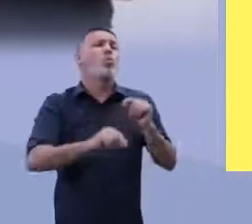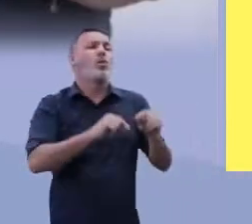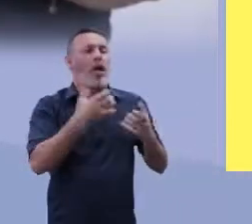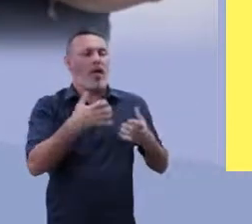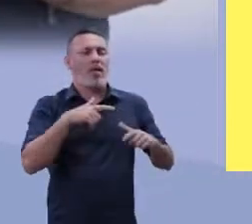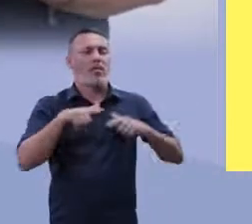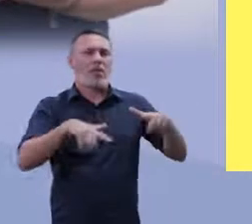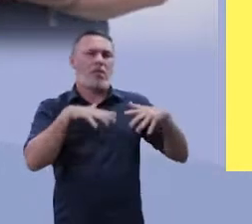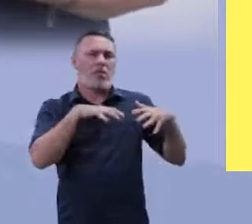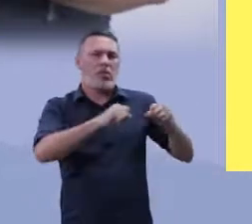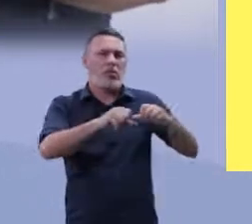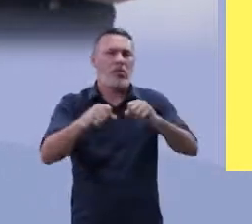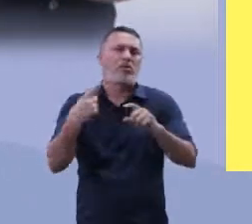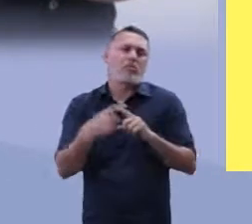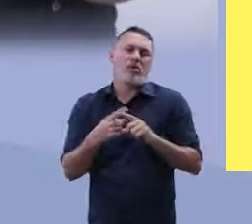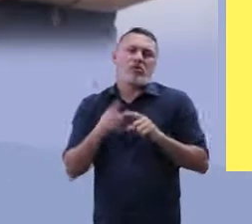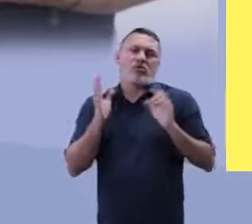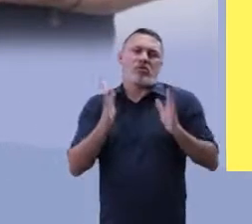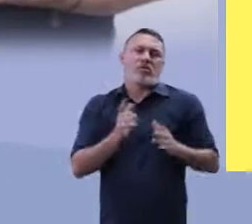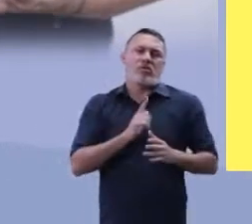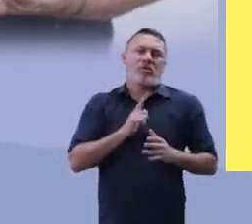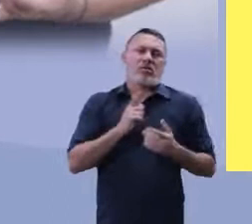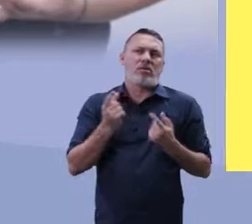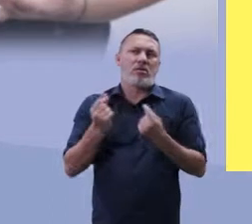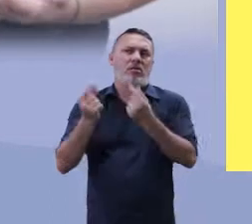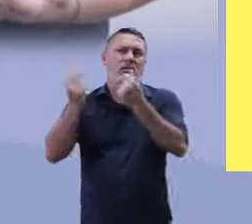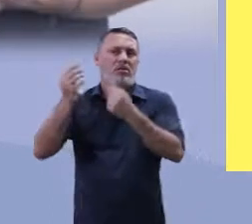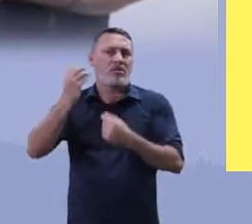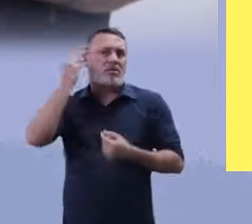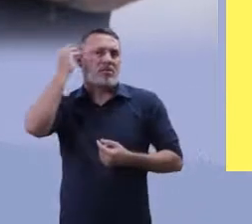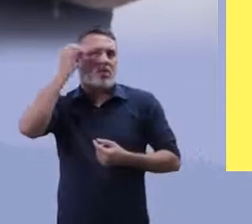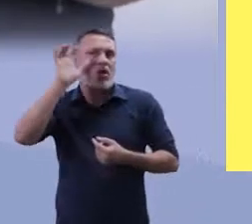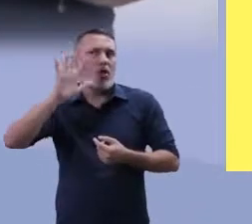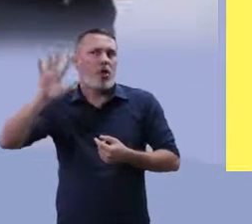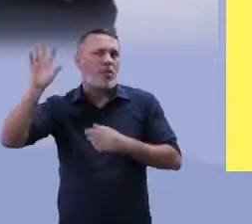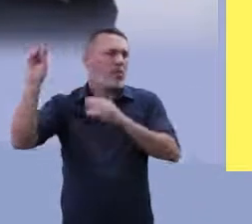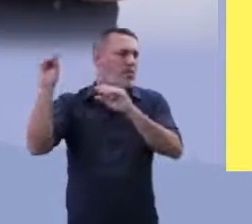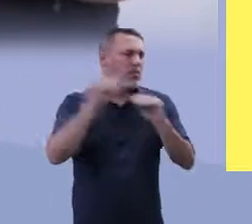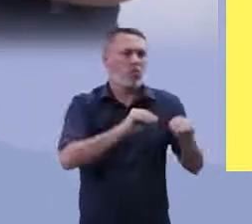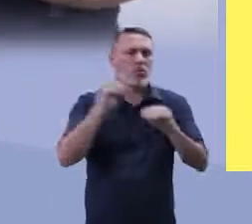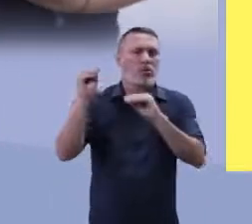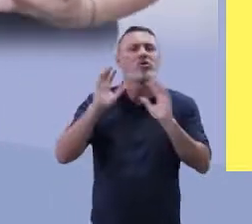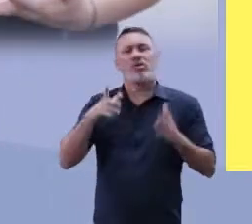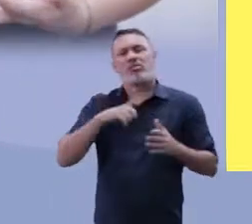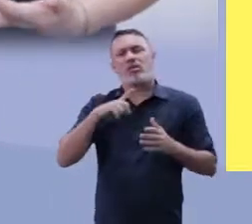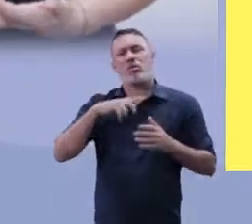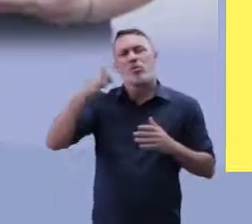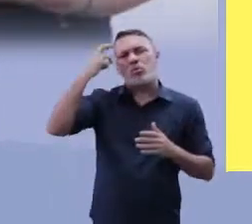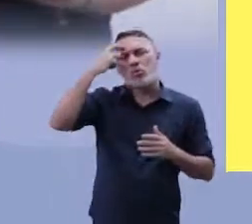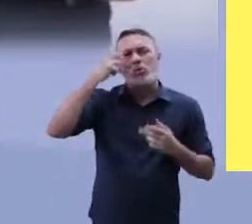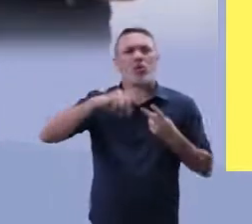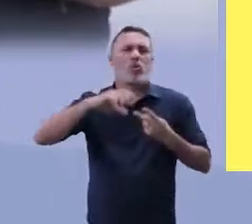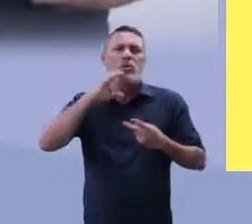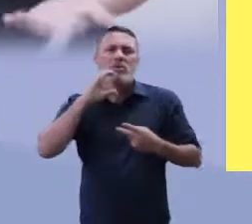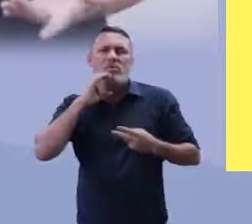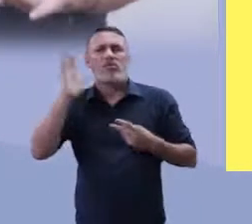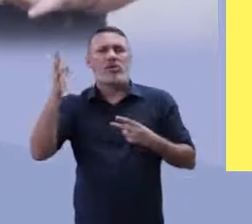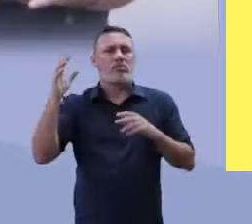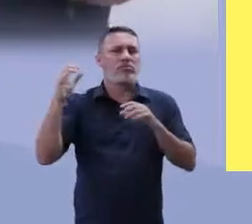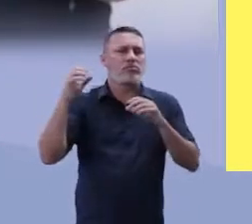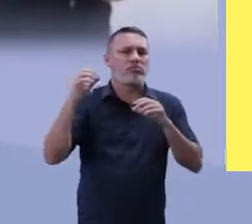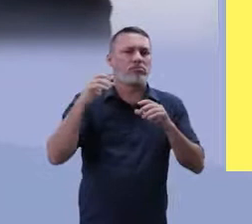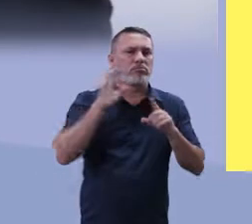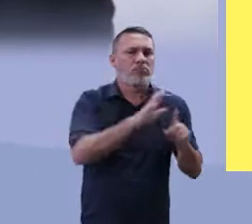procura de trabalho, com toda a sua belíssima riqueza, com toda a sua cultura, seu